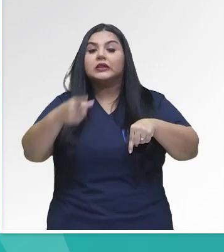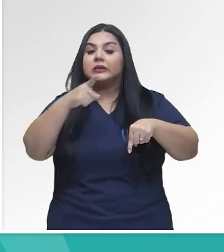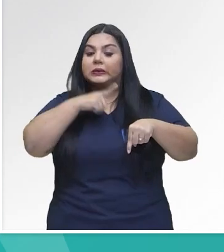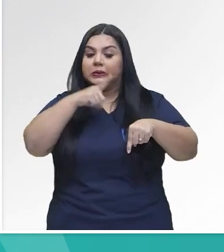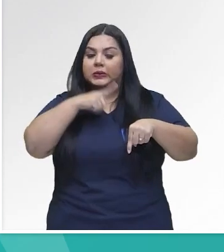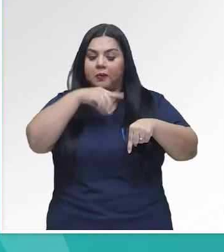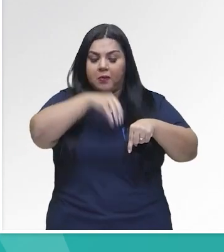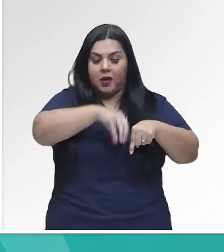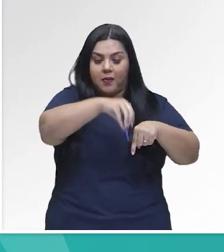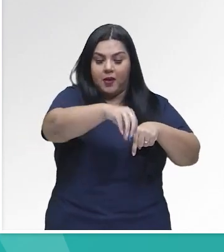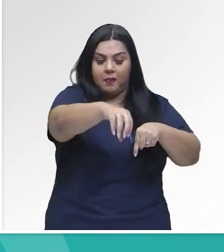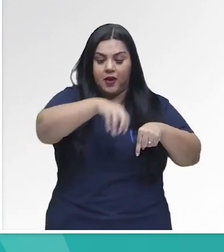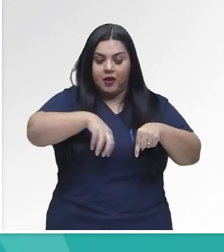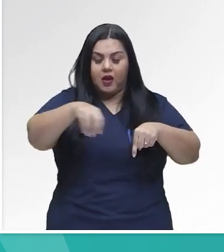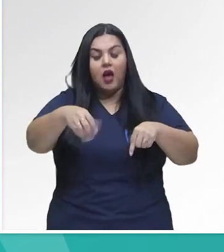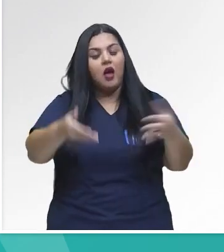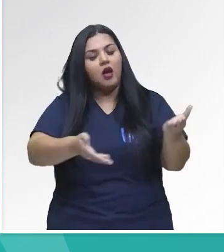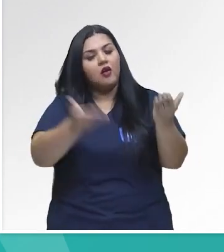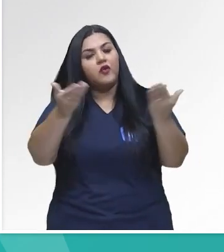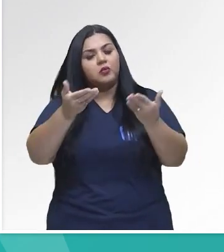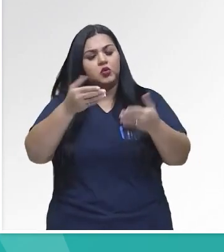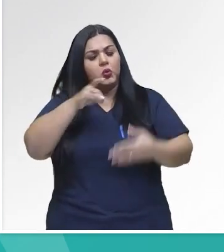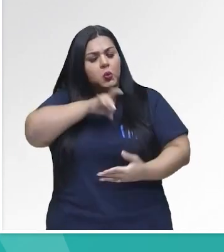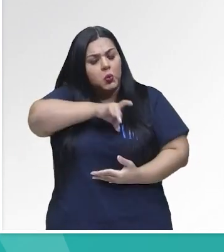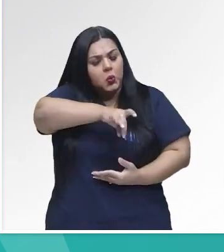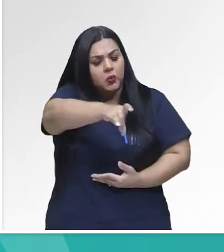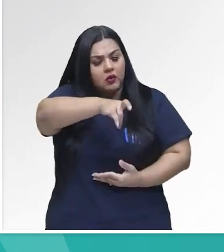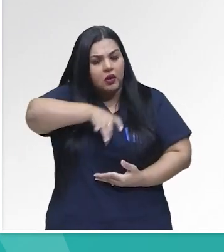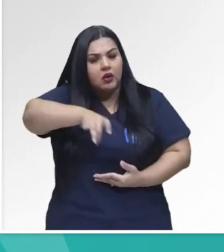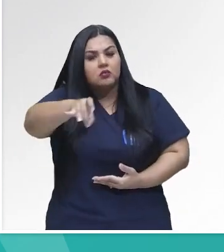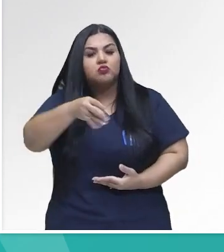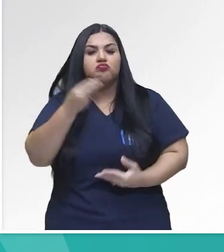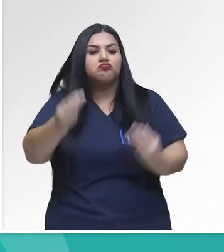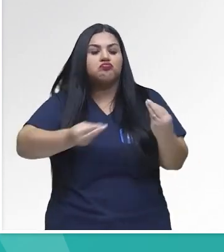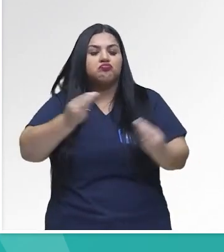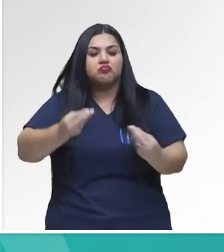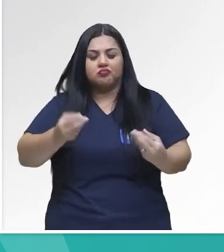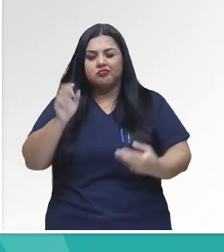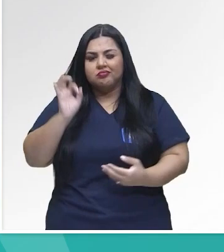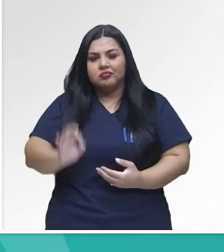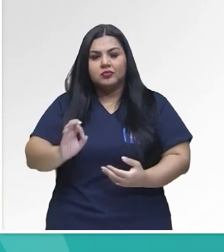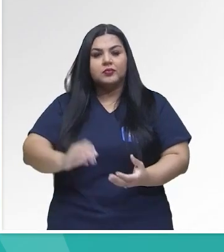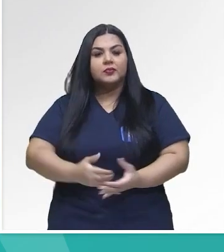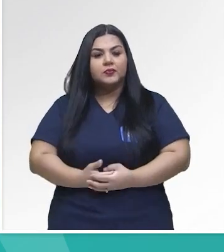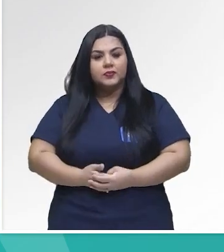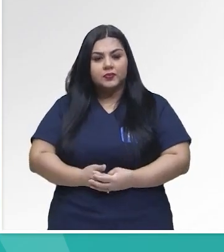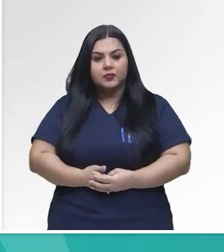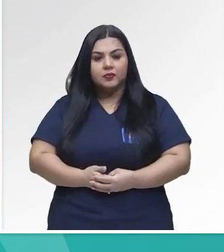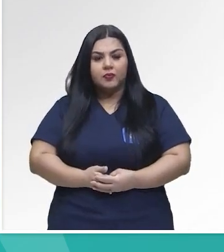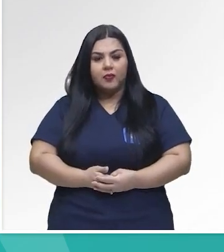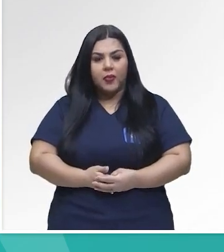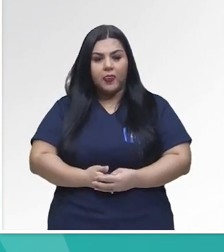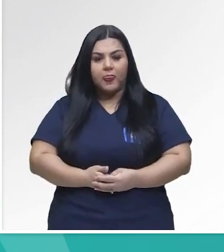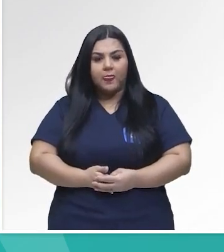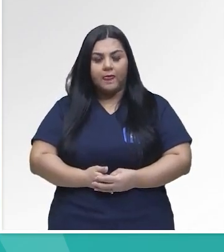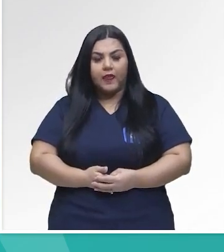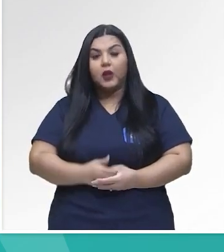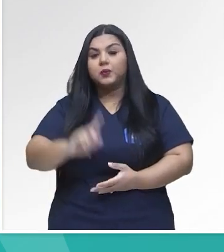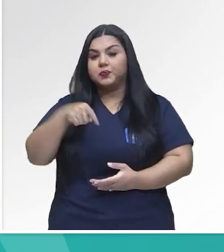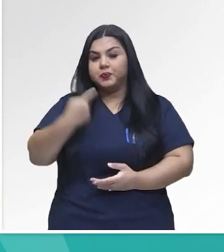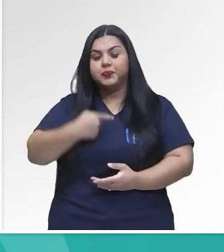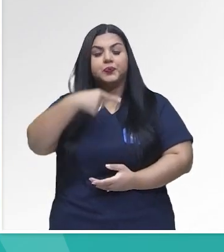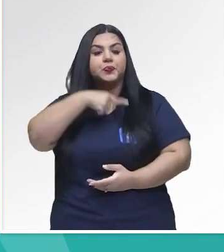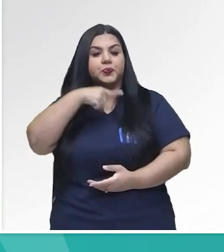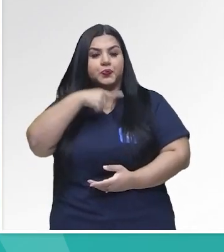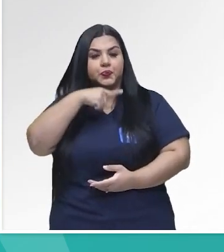xadrez. Agora vamos conhecer as peças do xadrez, certo? Então, nós temos